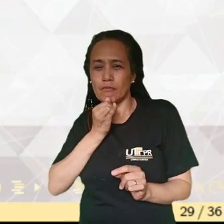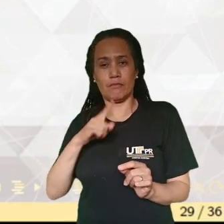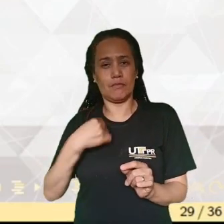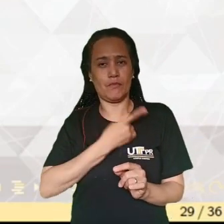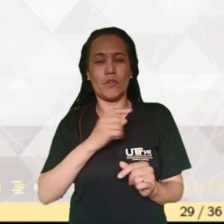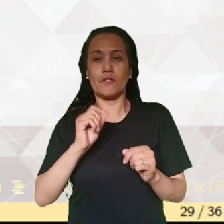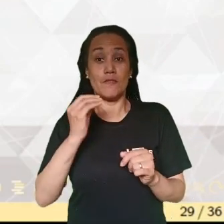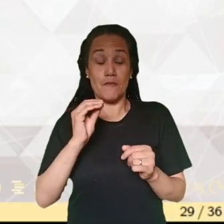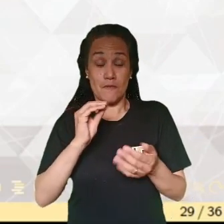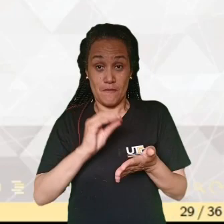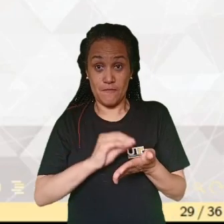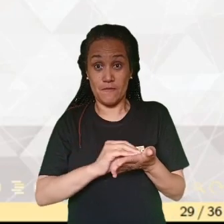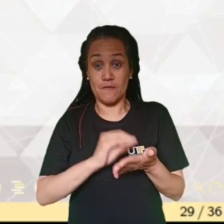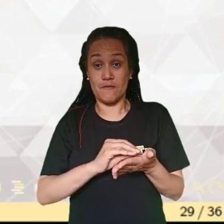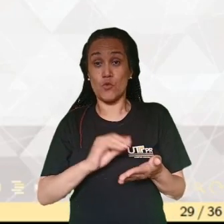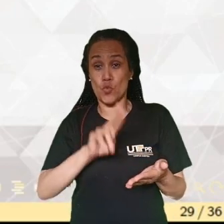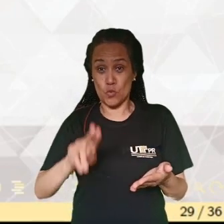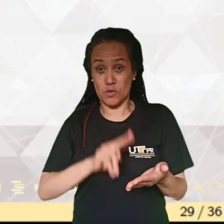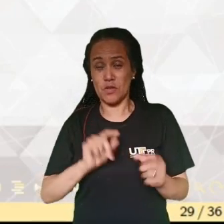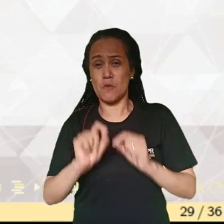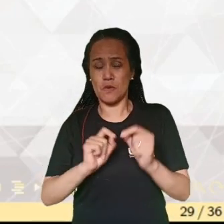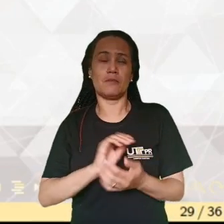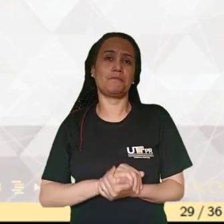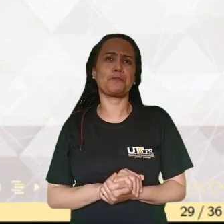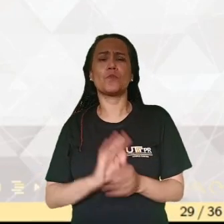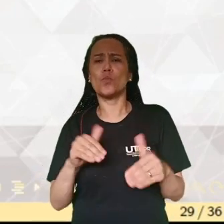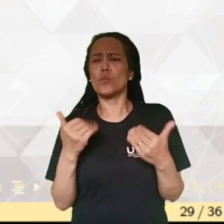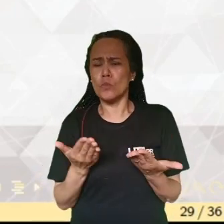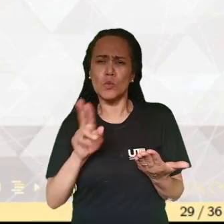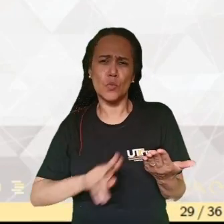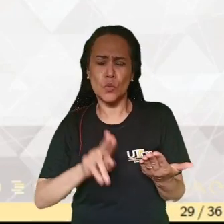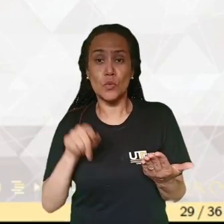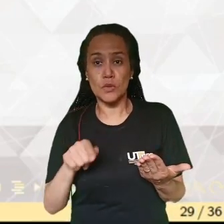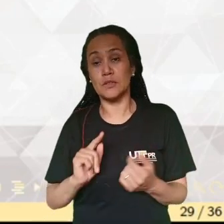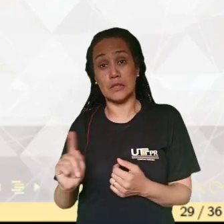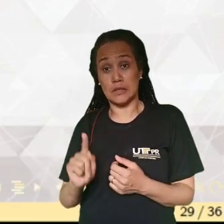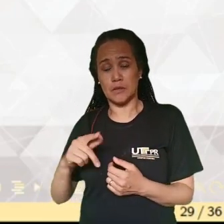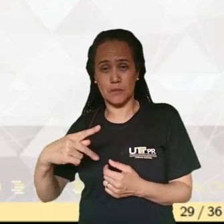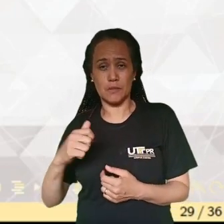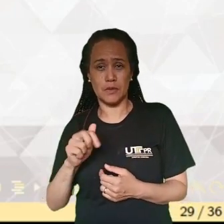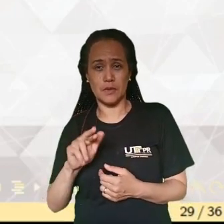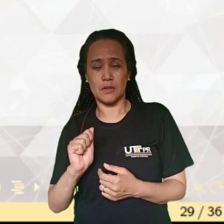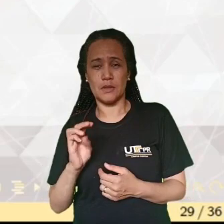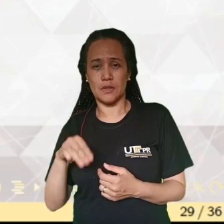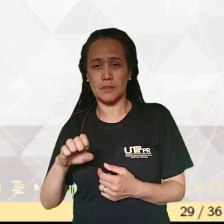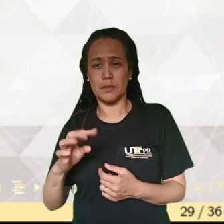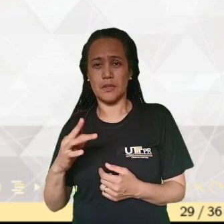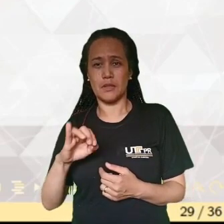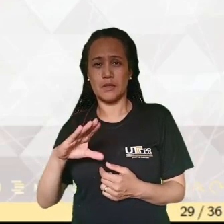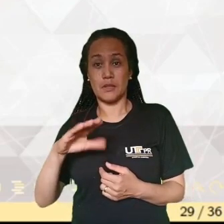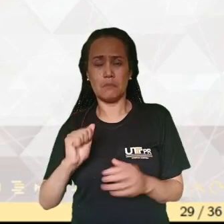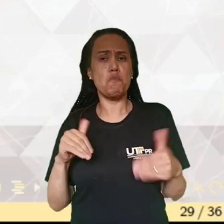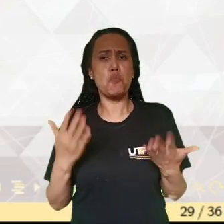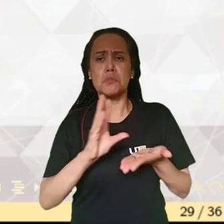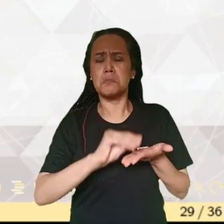nos testes que nós fazemos, nós utilizamos a mediana. Né? E quando que é essa questão, né, da não paramétrica? É quando os dados